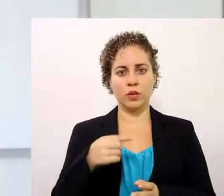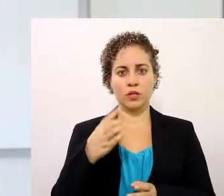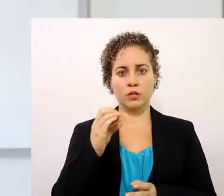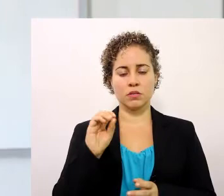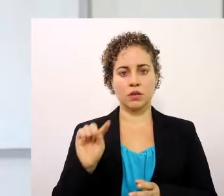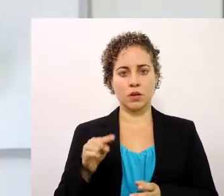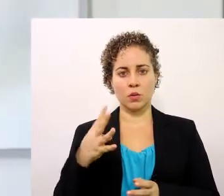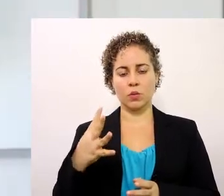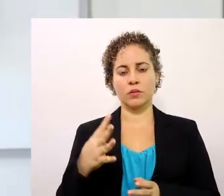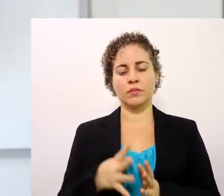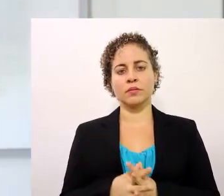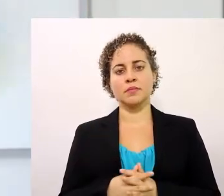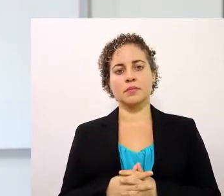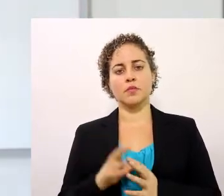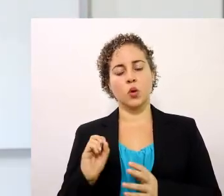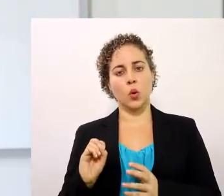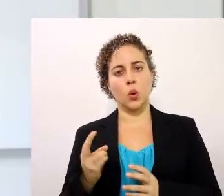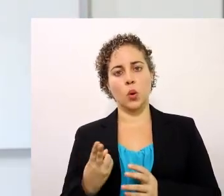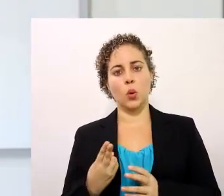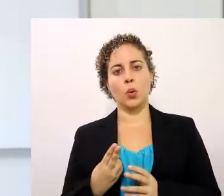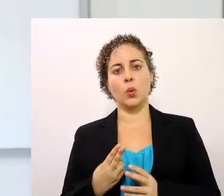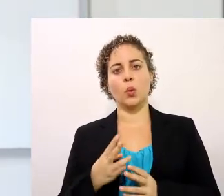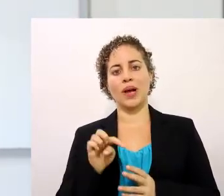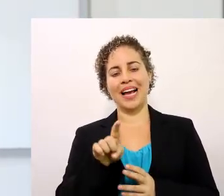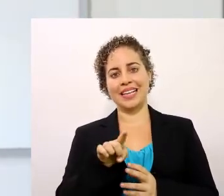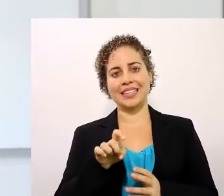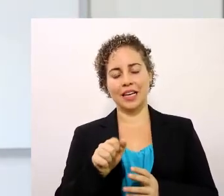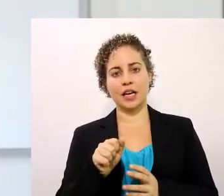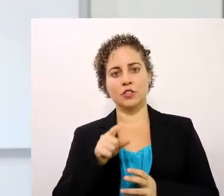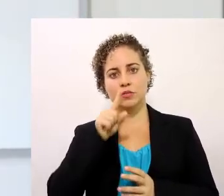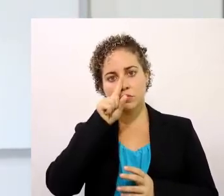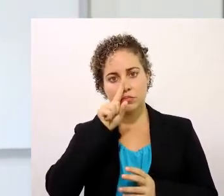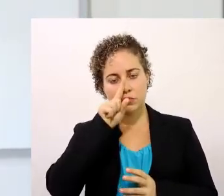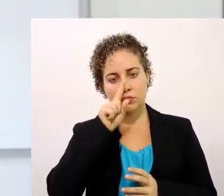17,04, ou taxa de gravidade